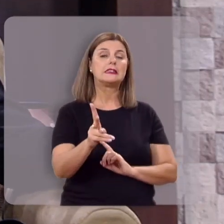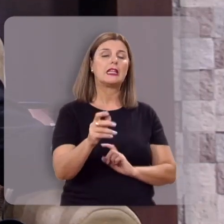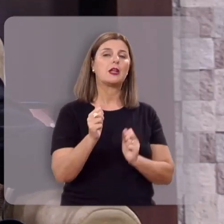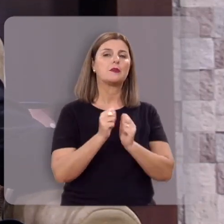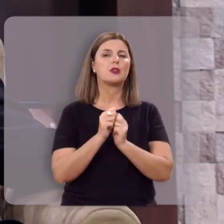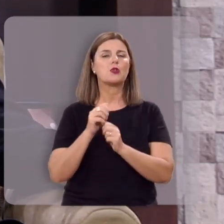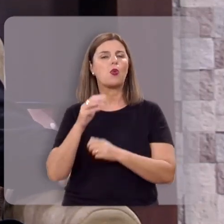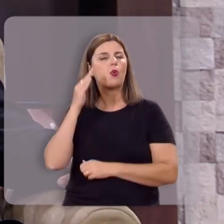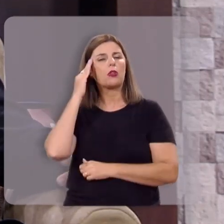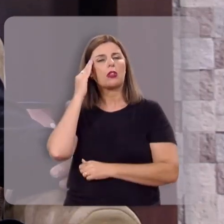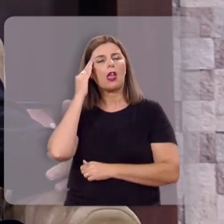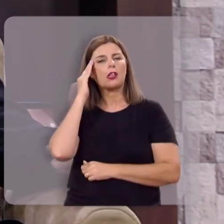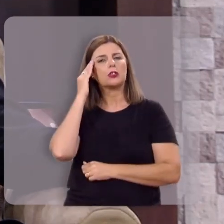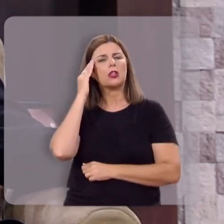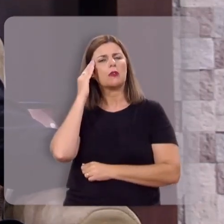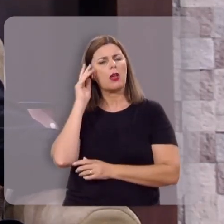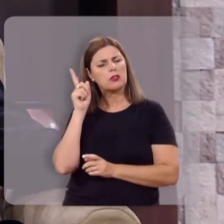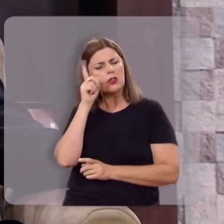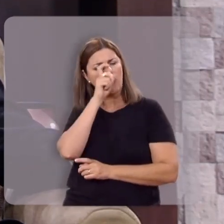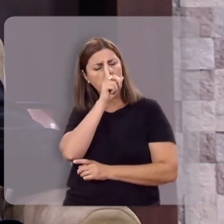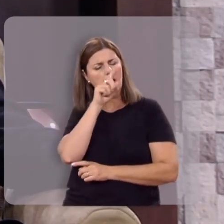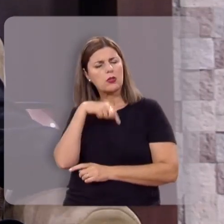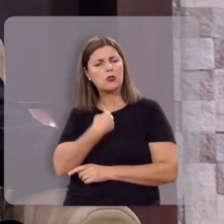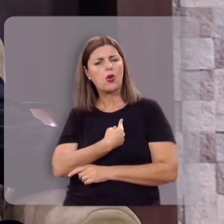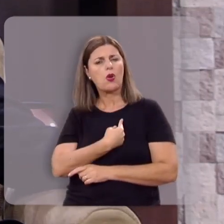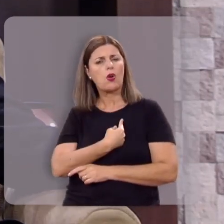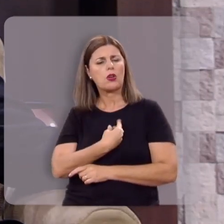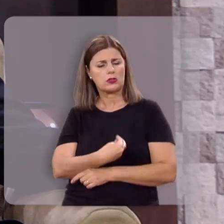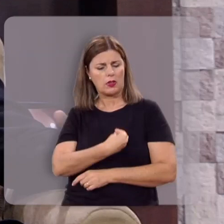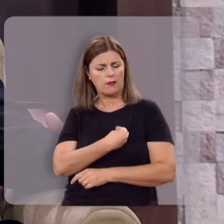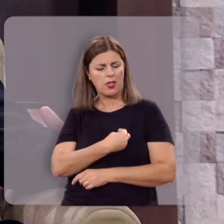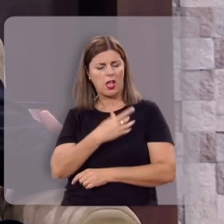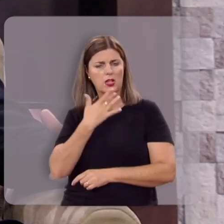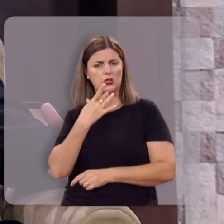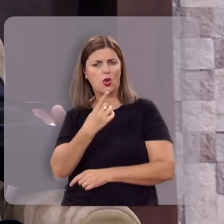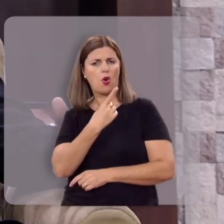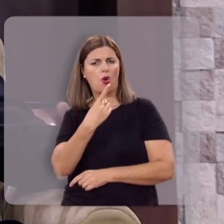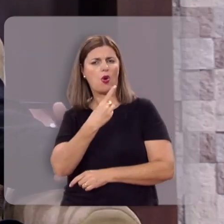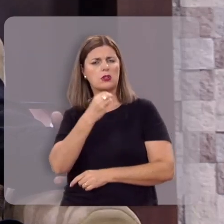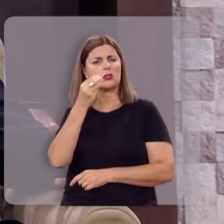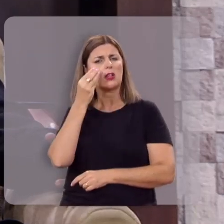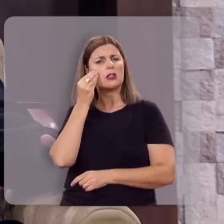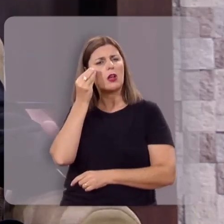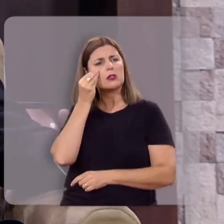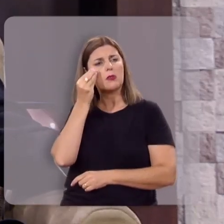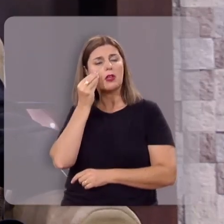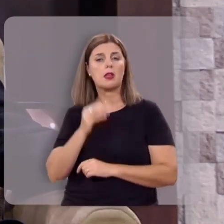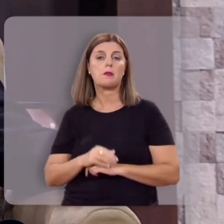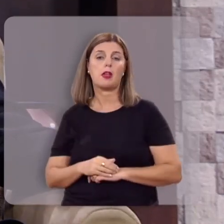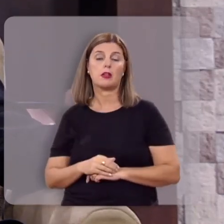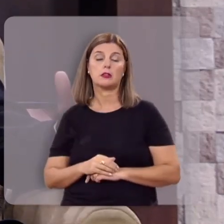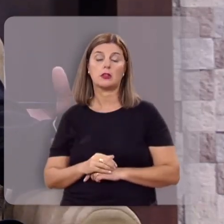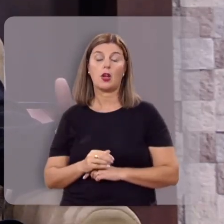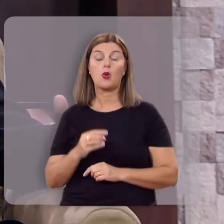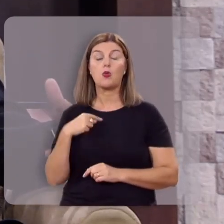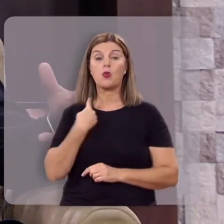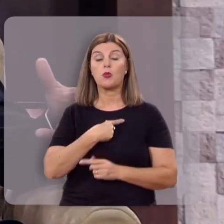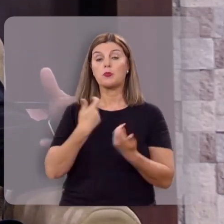a consciência da dificuldade que nós temos de efetivamente experimentar isso e como